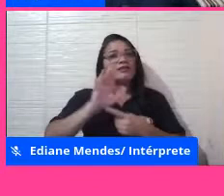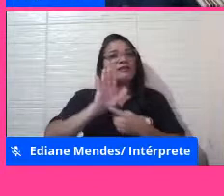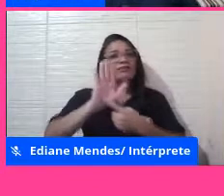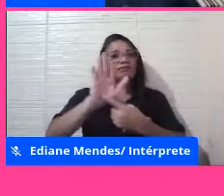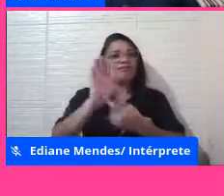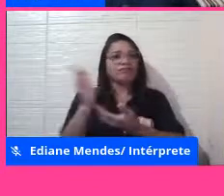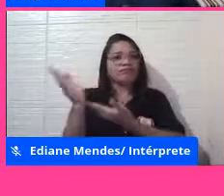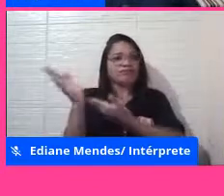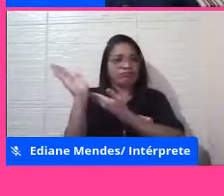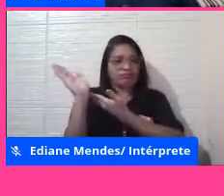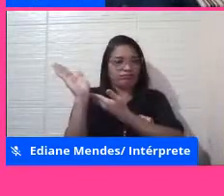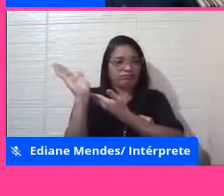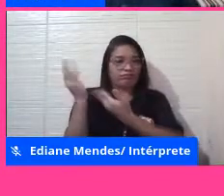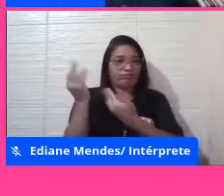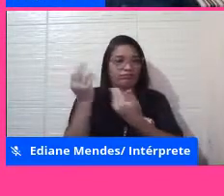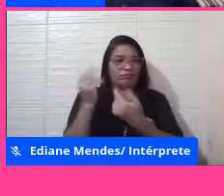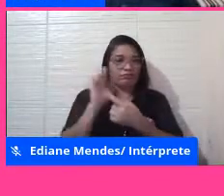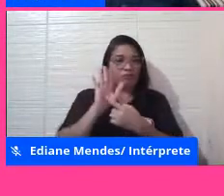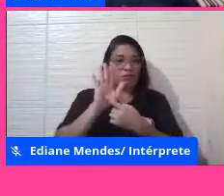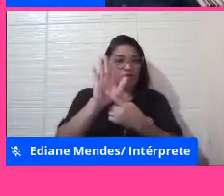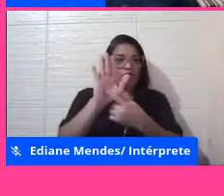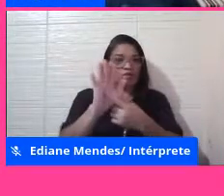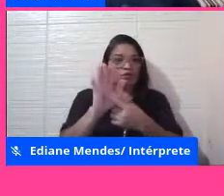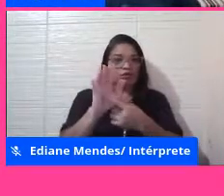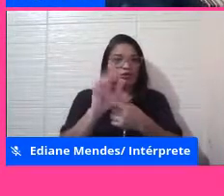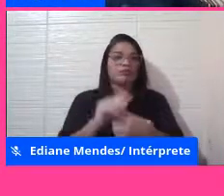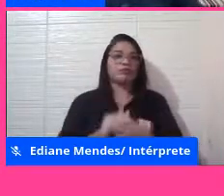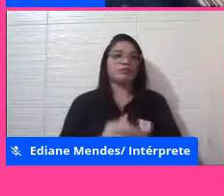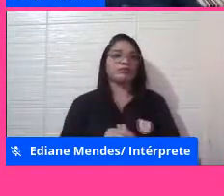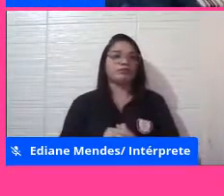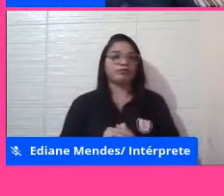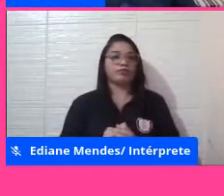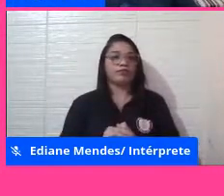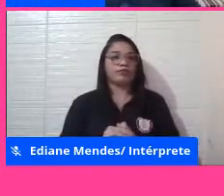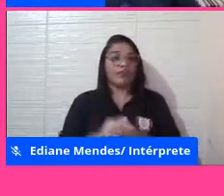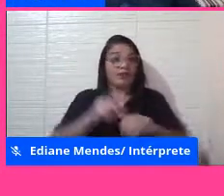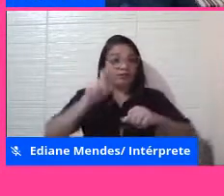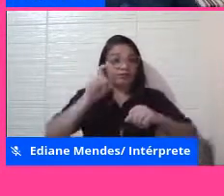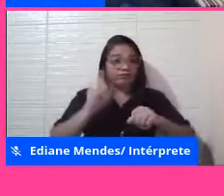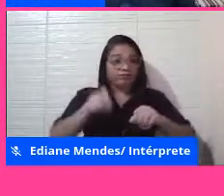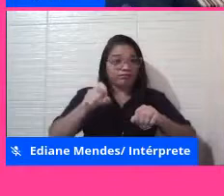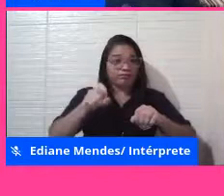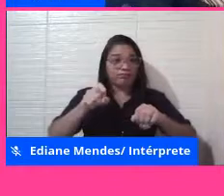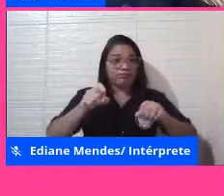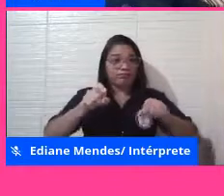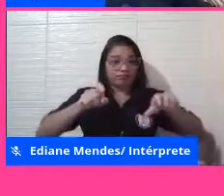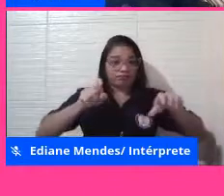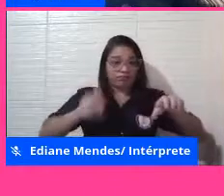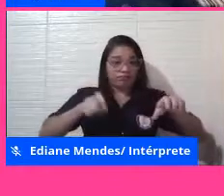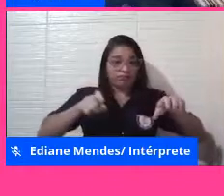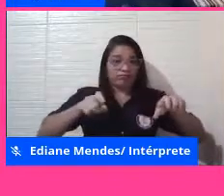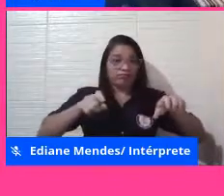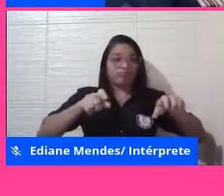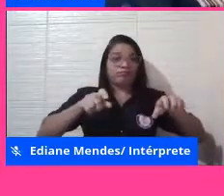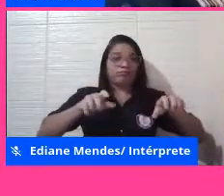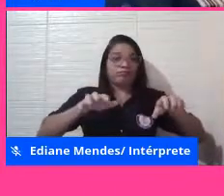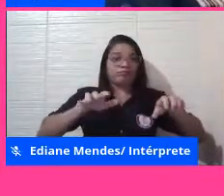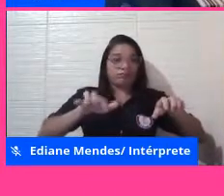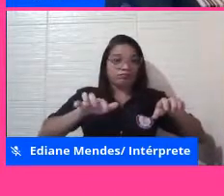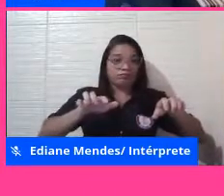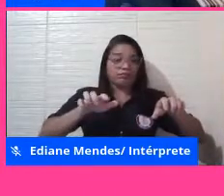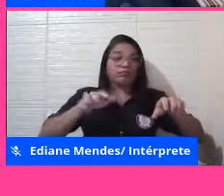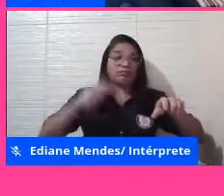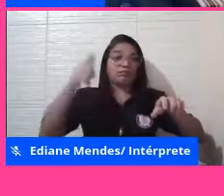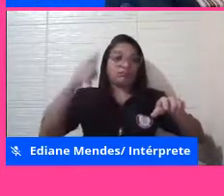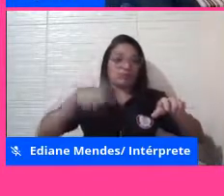que é Design Spark Mechanical 1.9. Você vai clicar nele, e quando você clicar nele, eu vou